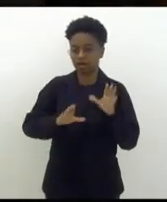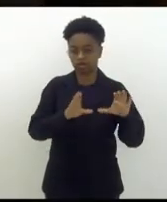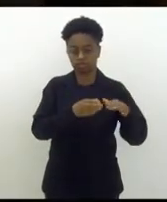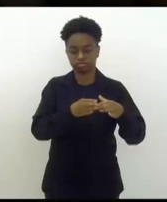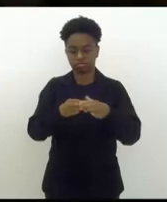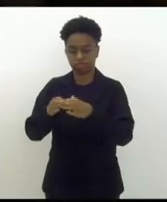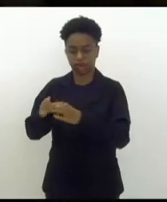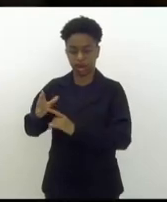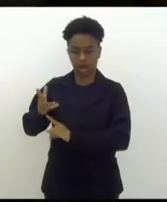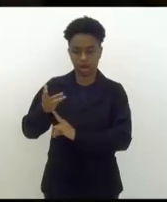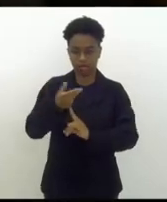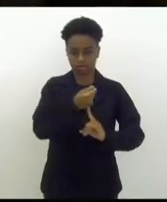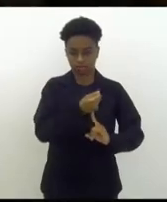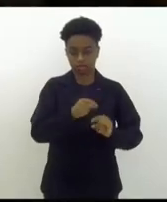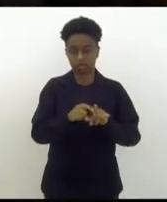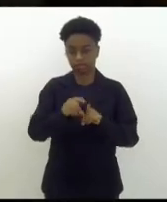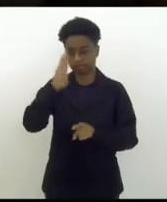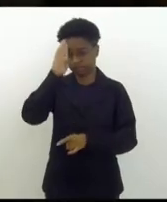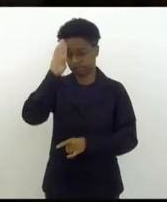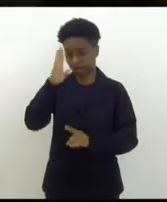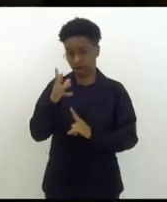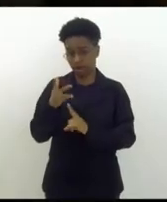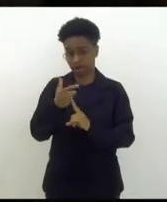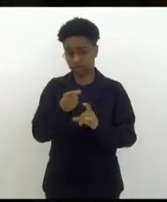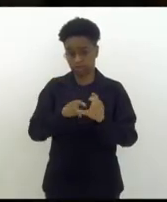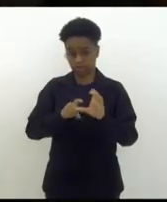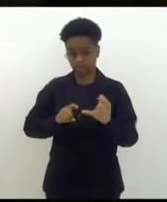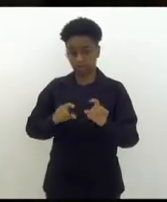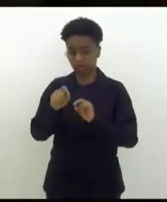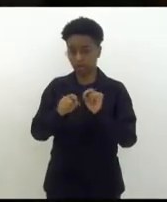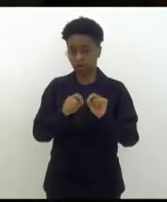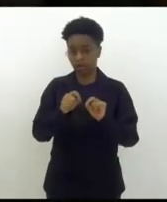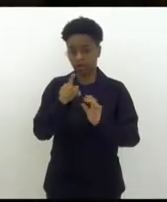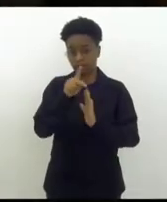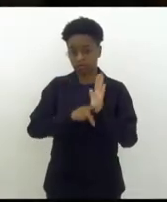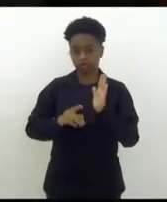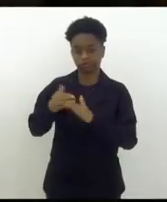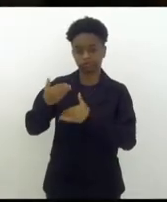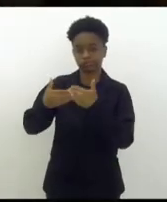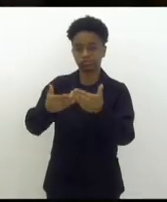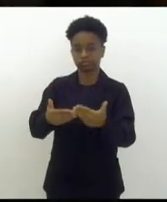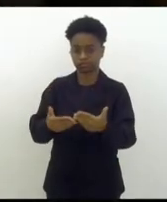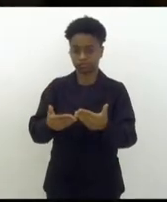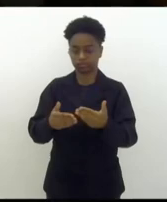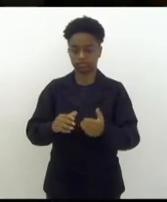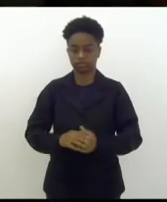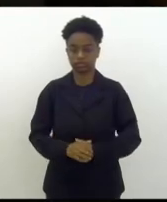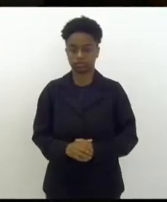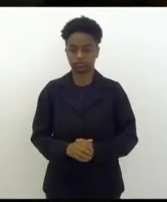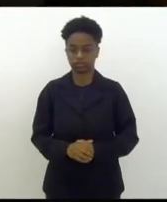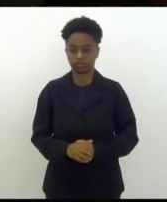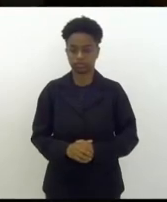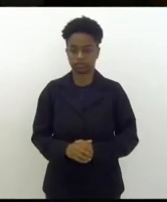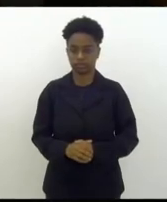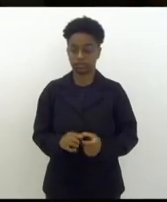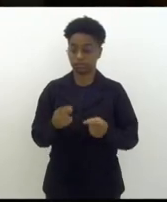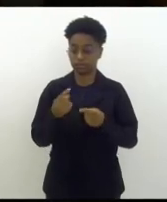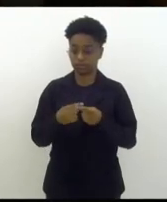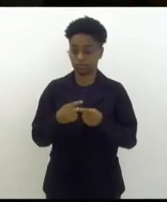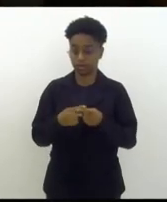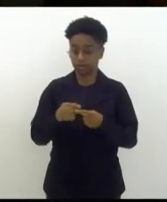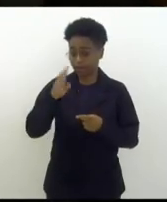de artistas principalmente artistas Independentes é para que o projeto avance é uma das maiores